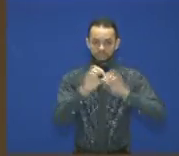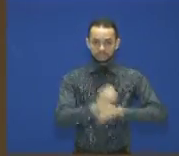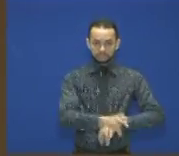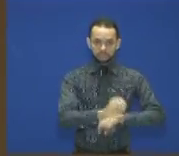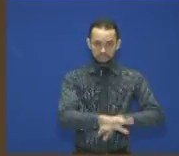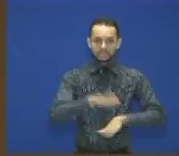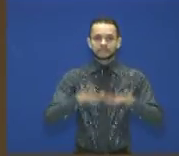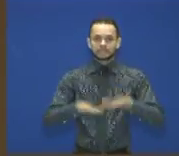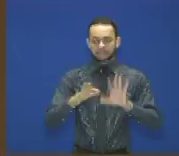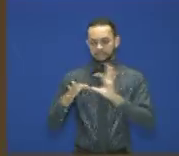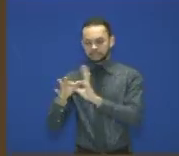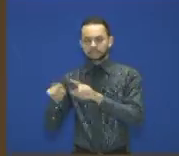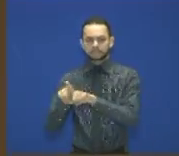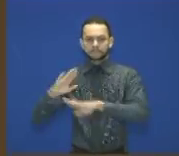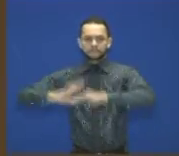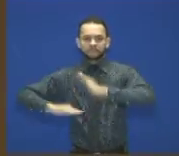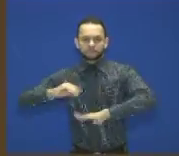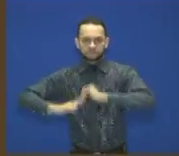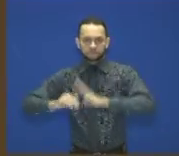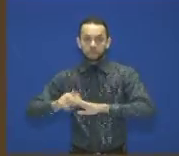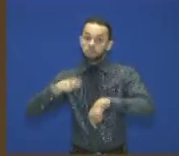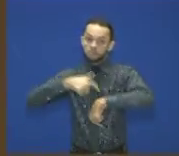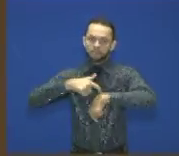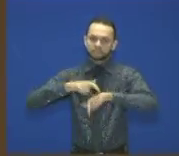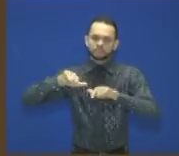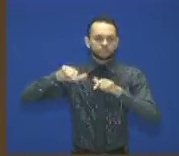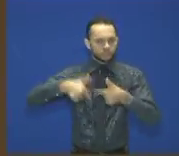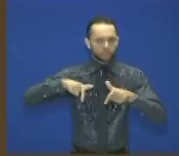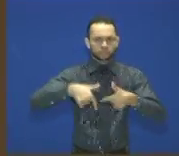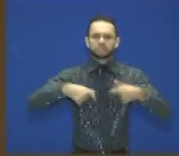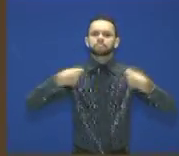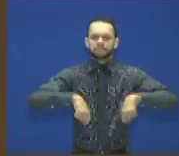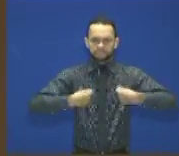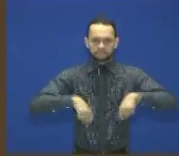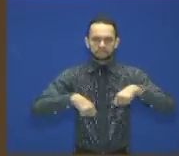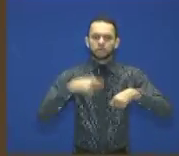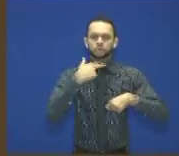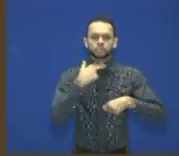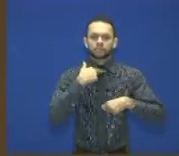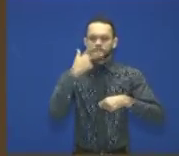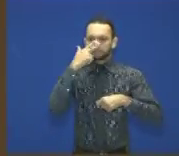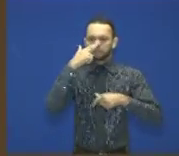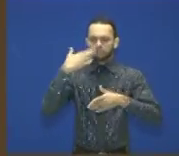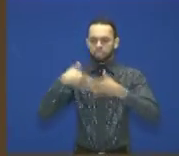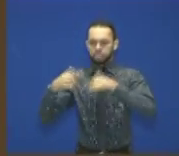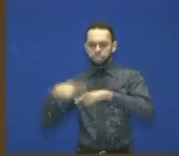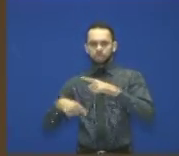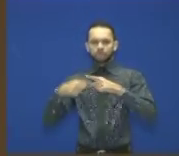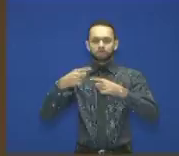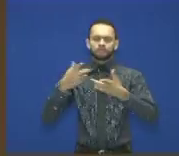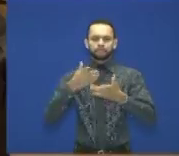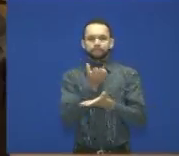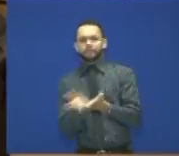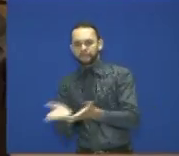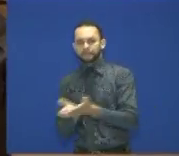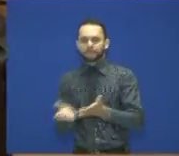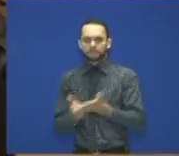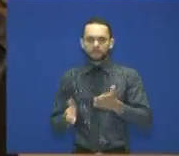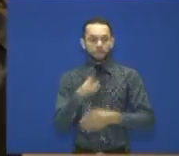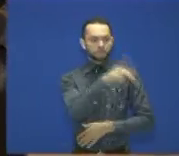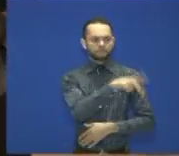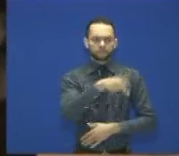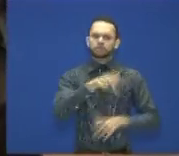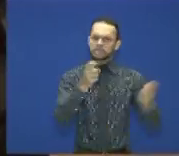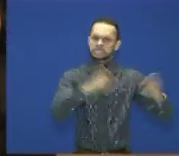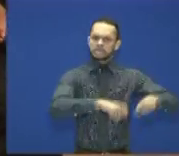áreas profissionais. É momento de luta, de não deixar regredir o pensamento sobre o valor do professor capacitado,